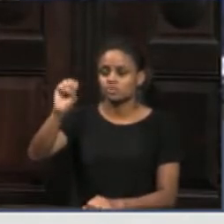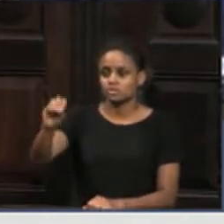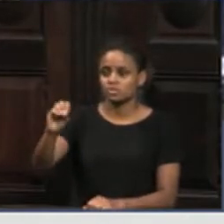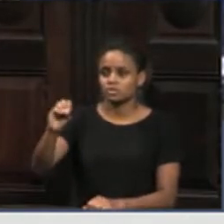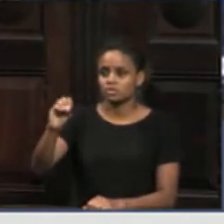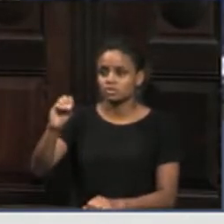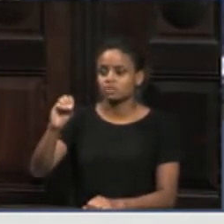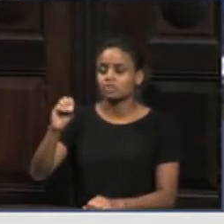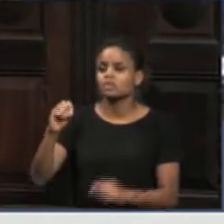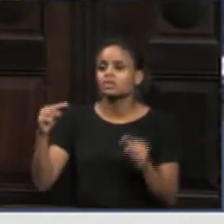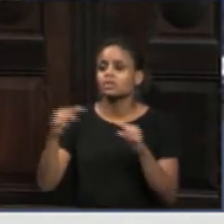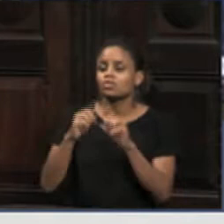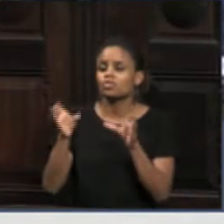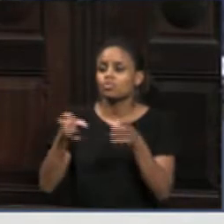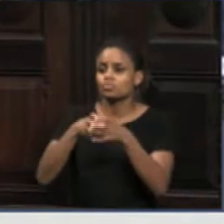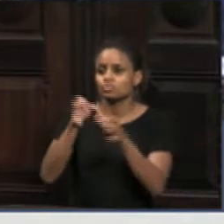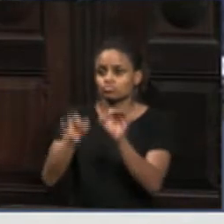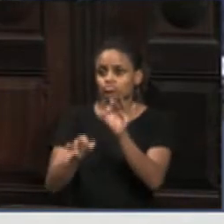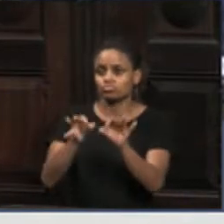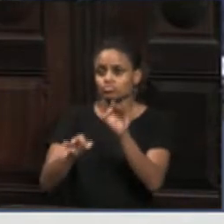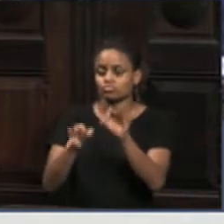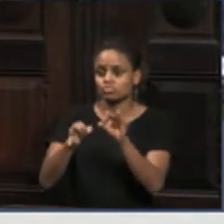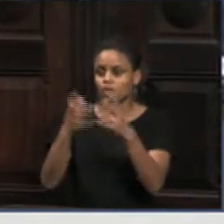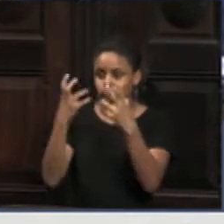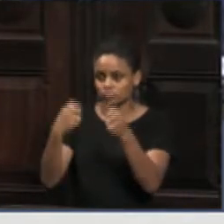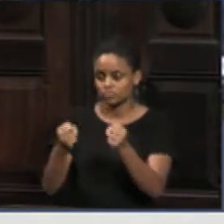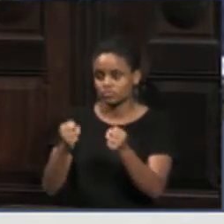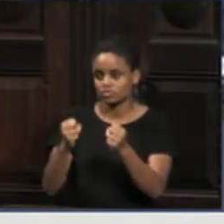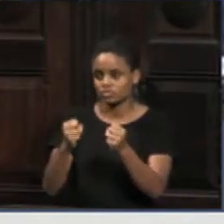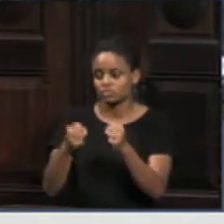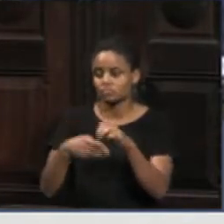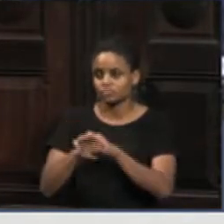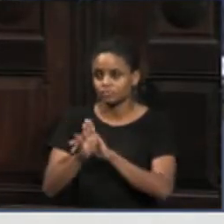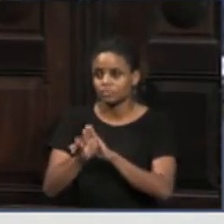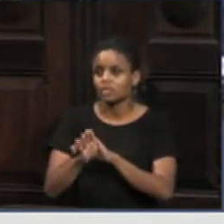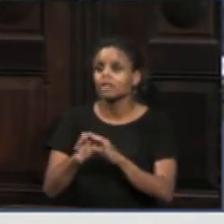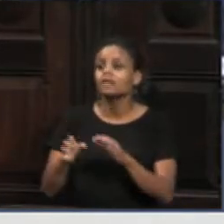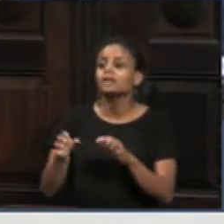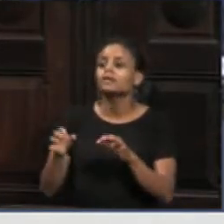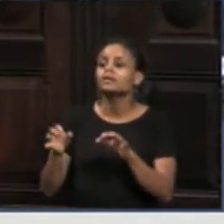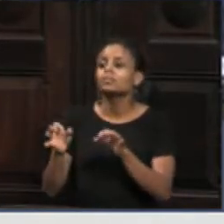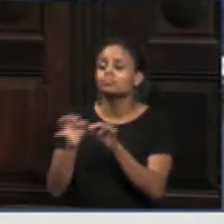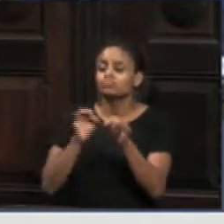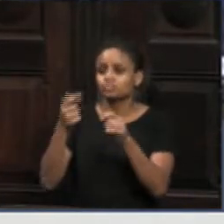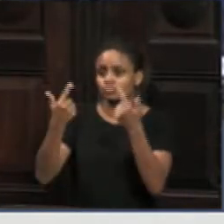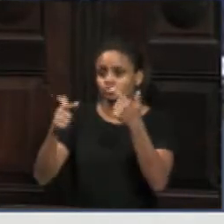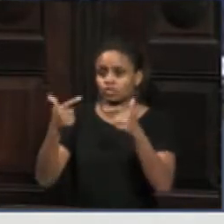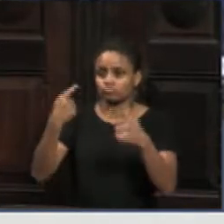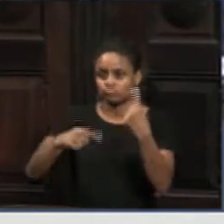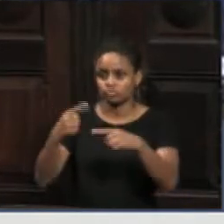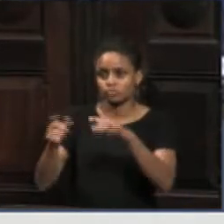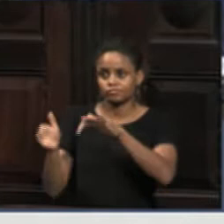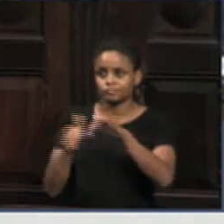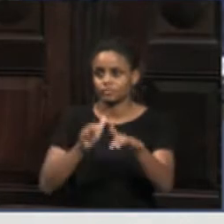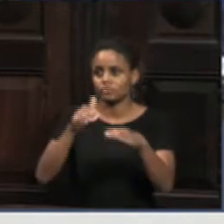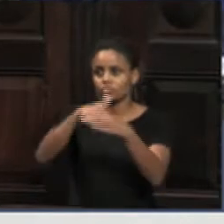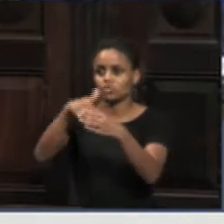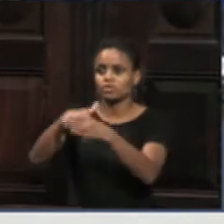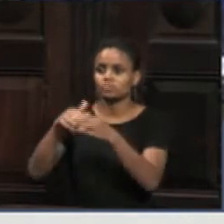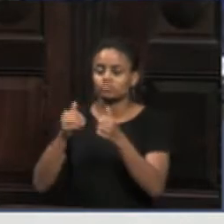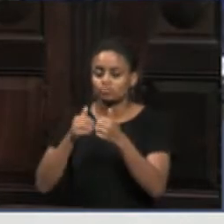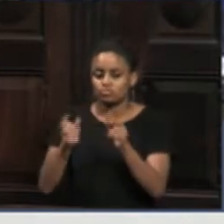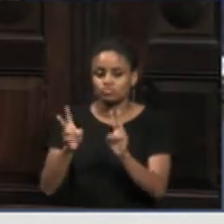Legislativa, favorável, relator deputado Aramis. Em discussão, não havendo que queira discutir, encerrada a discussão, em votação, os senhores que aprovam nessa